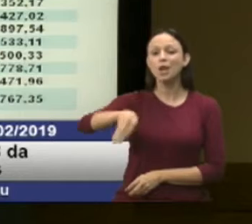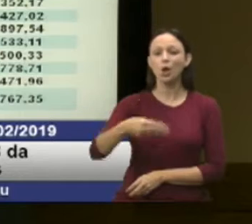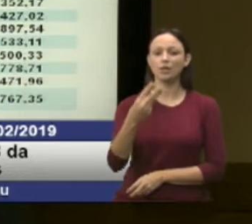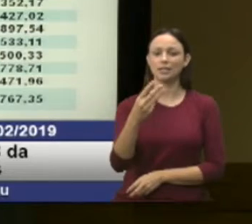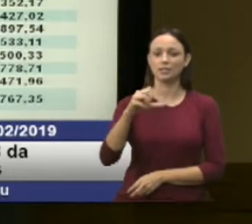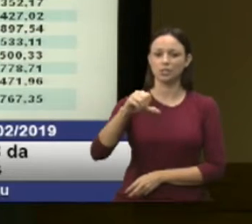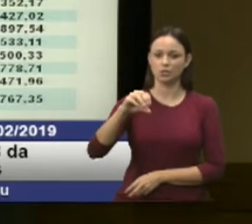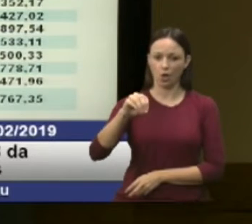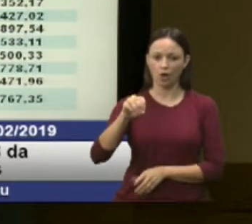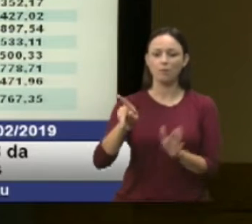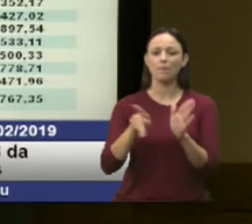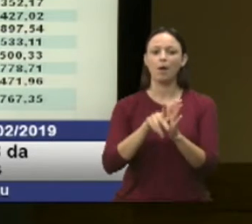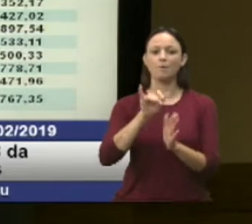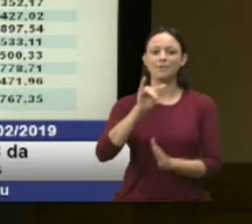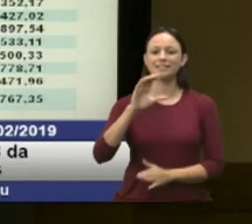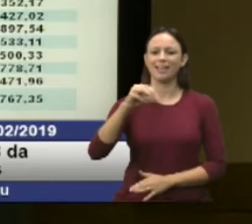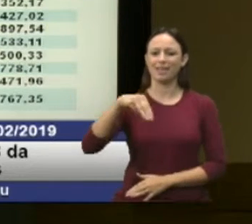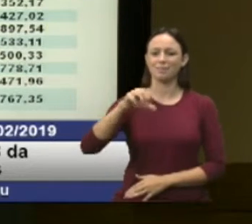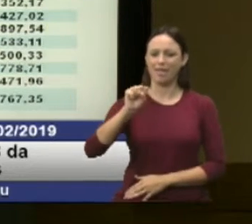57.390.000 de ICMS,